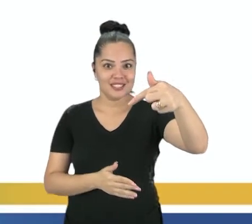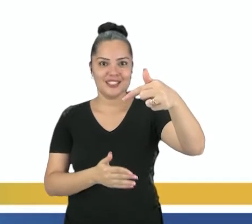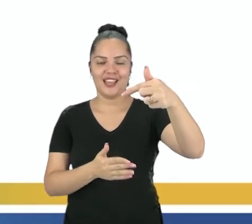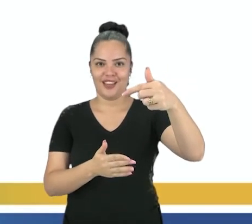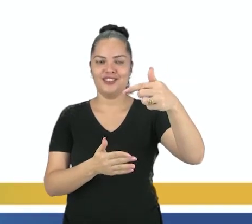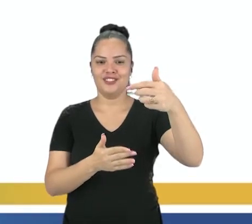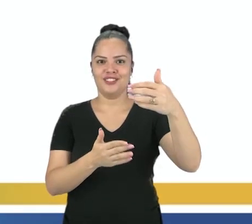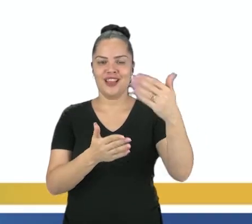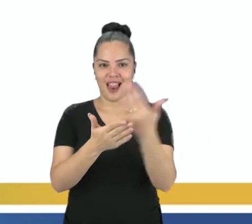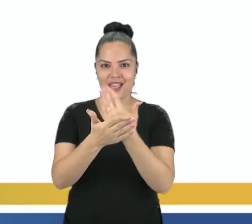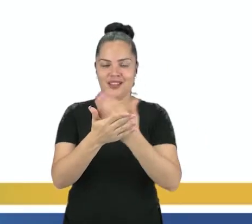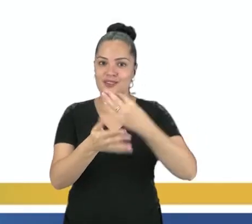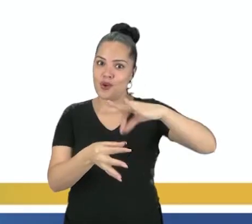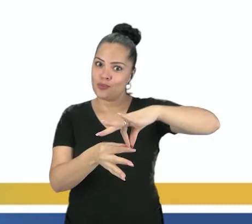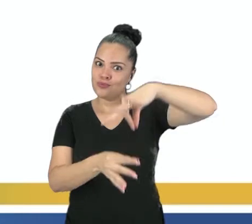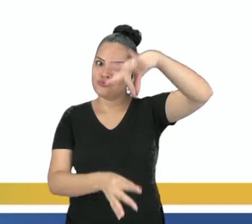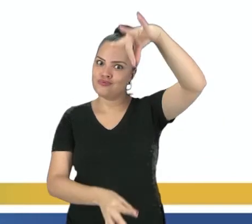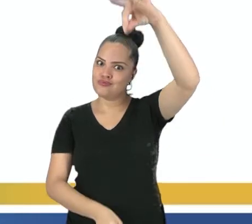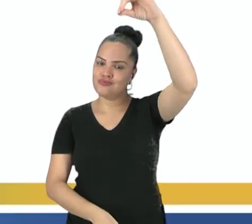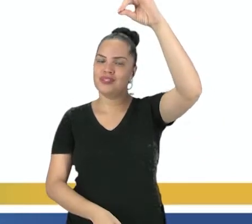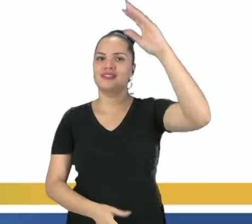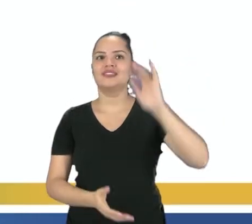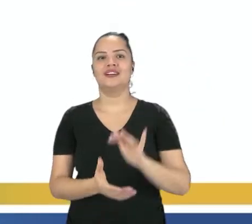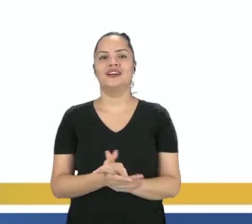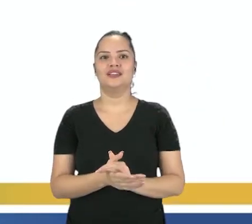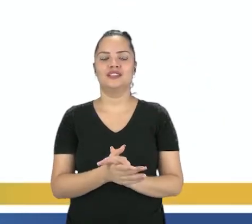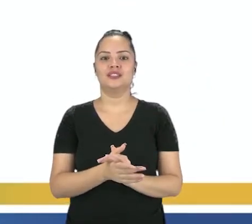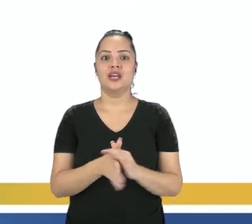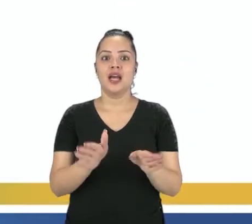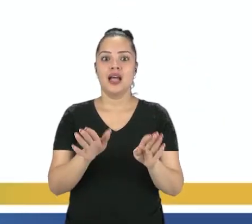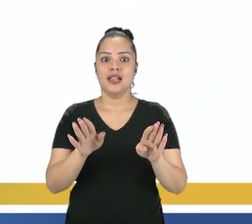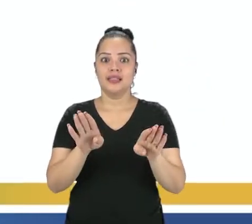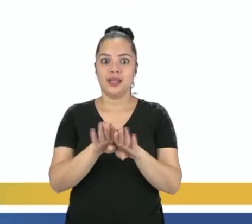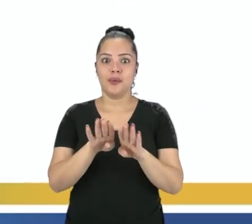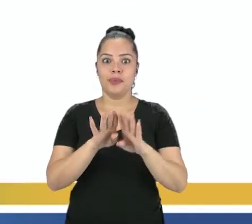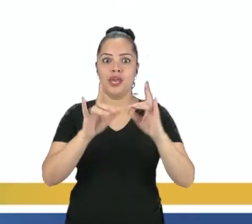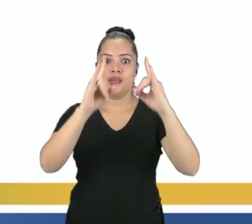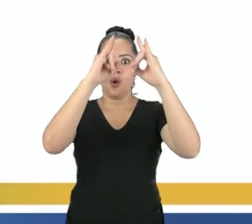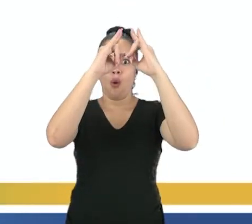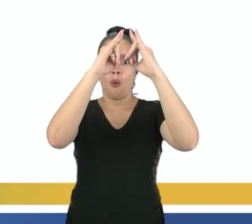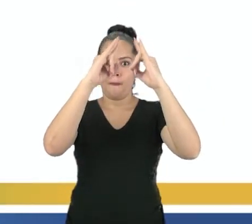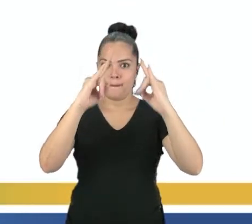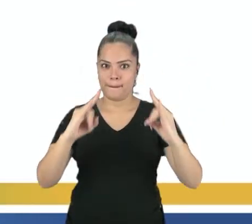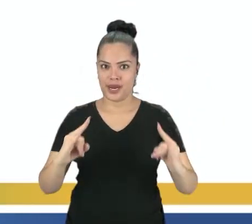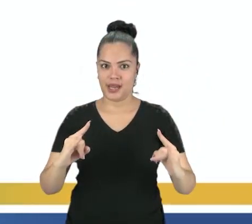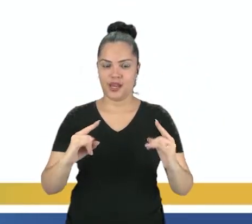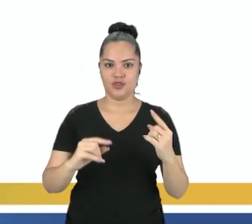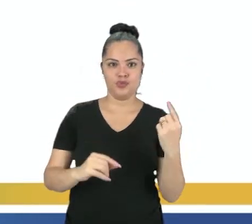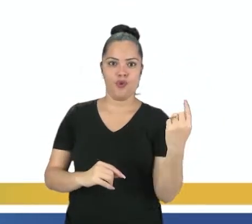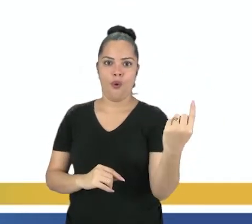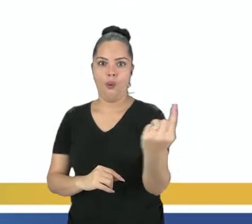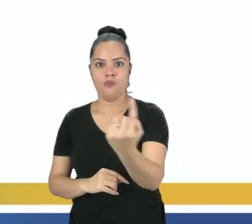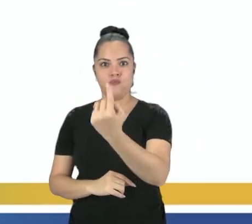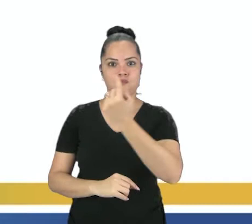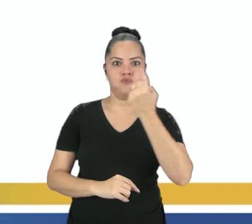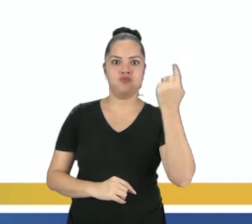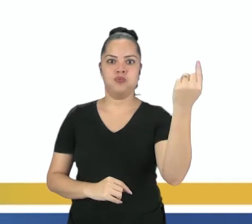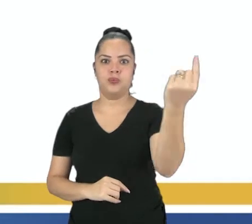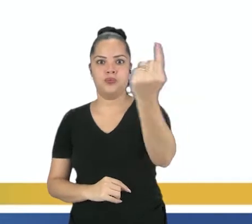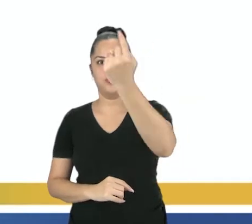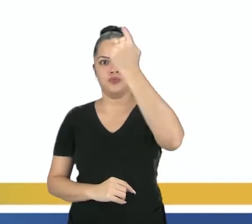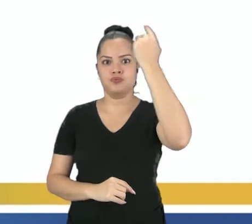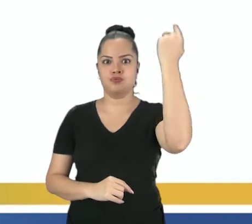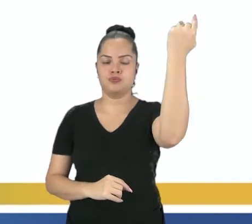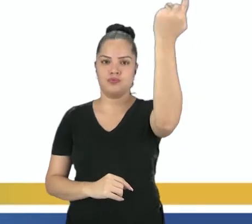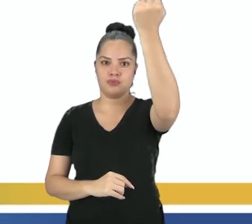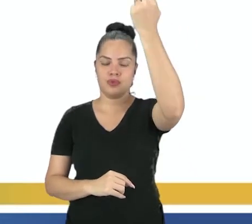A próxima imagem, pessoal, nós temos aqui a Torre dos Ventos, localizada na cidade japonesa de Yokohama. O